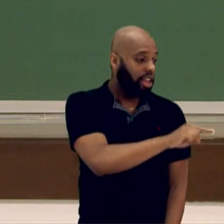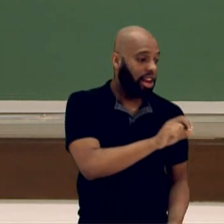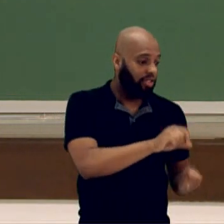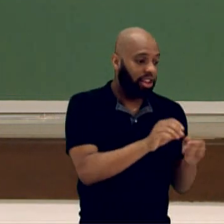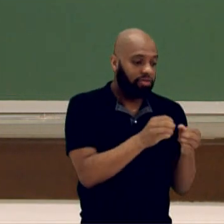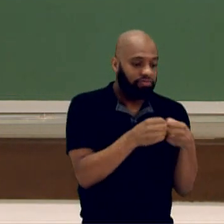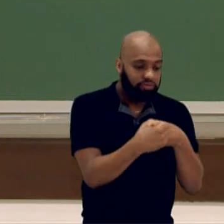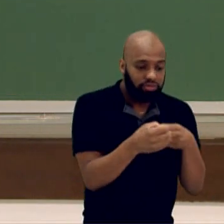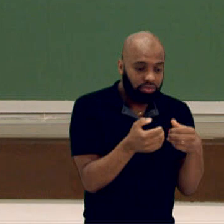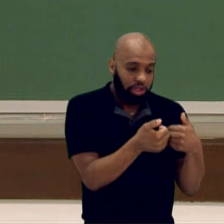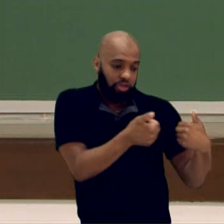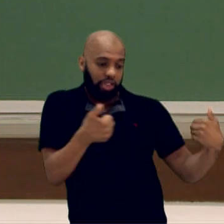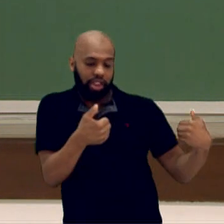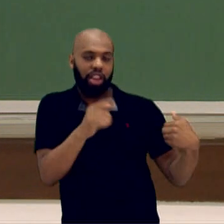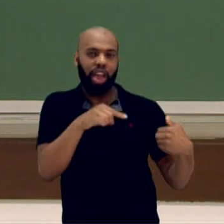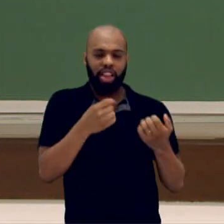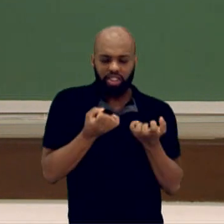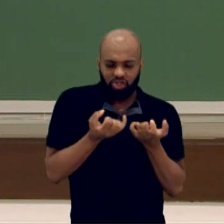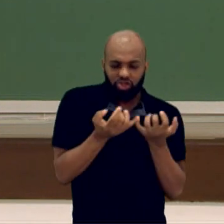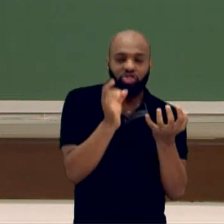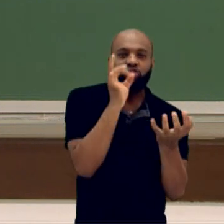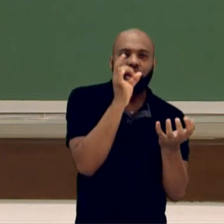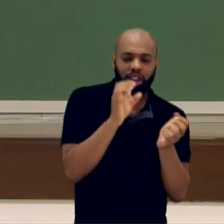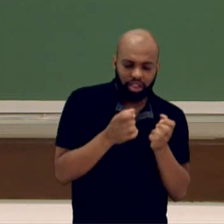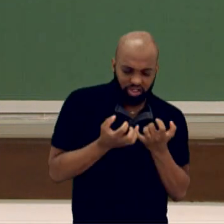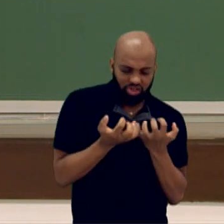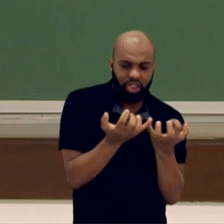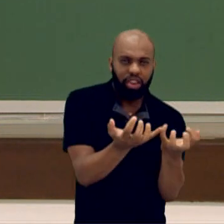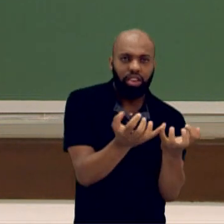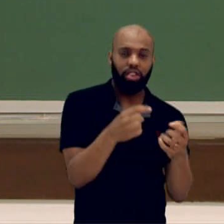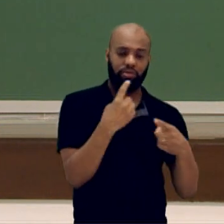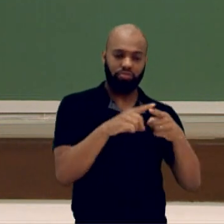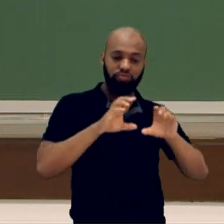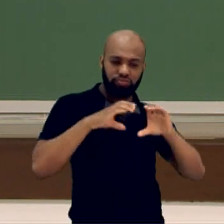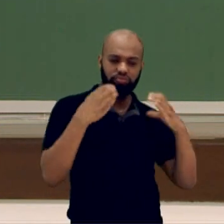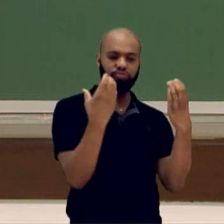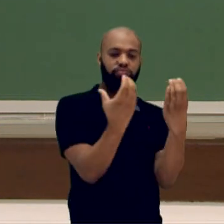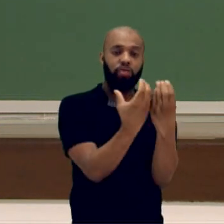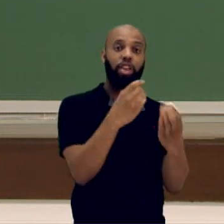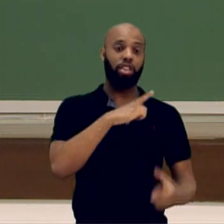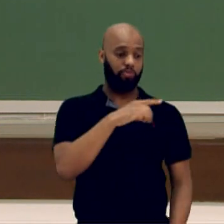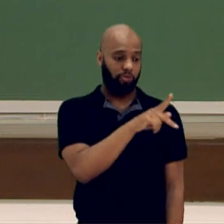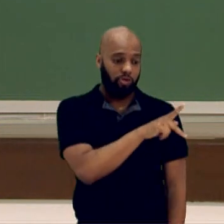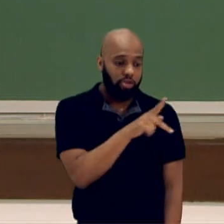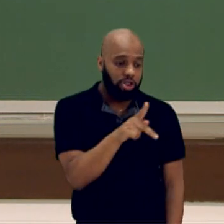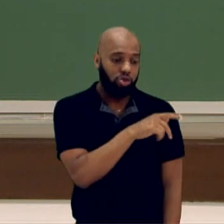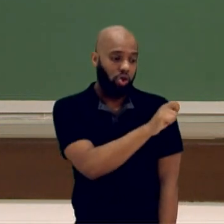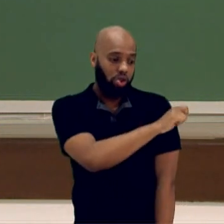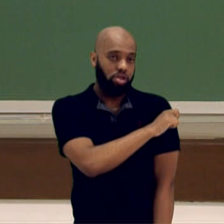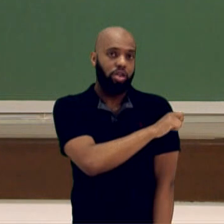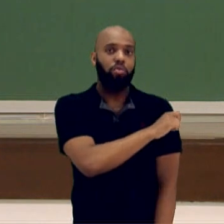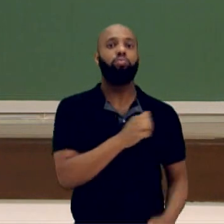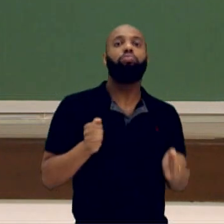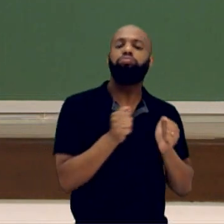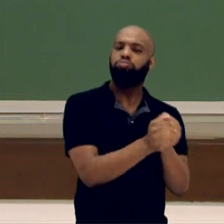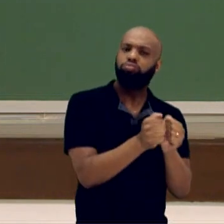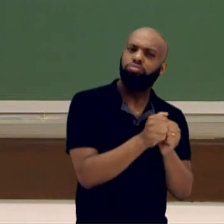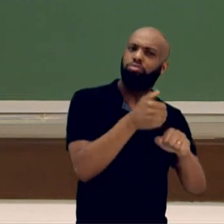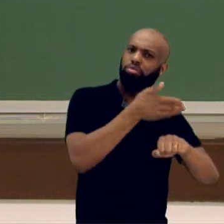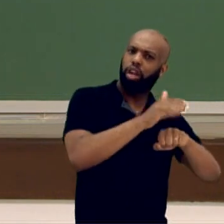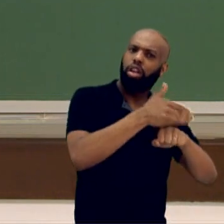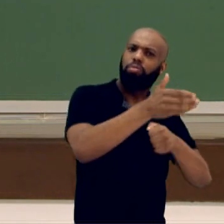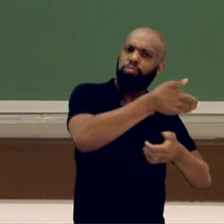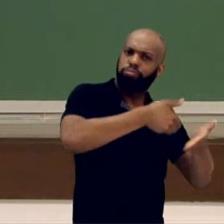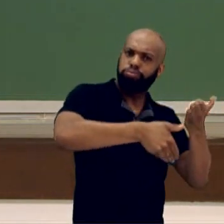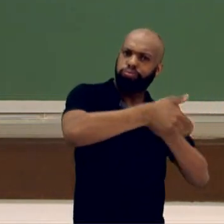de o Jardim, que seria uma espécie de comunidade onde mestres e discípulos viviam juntos, né, e praticavam e exerciam